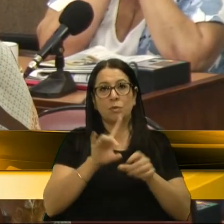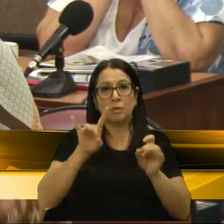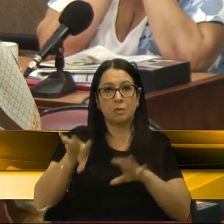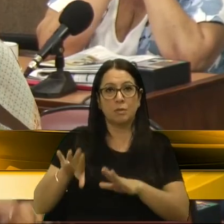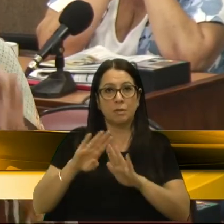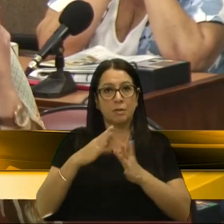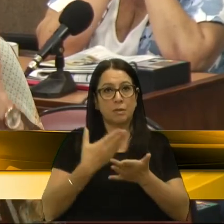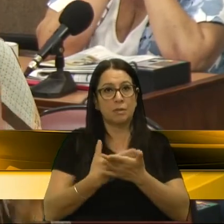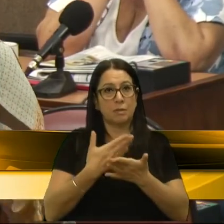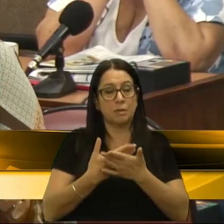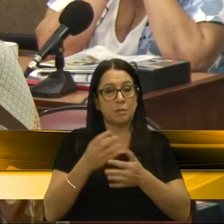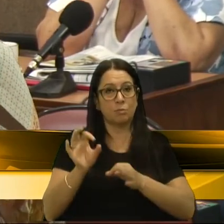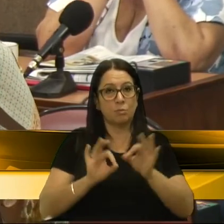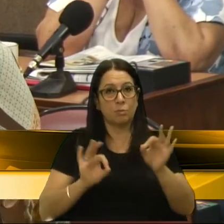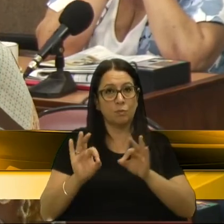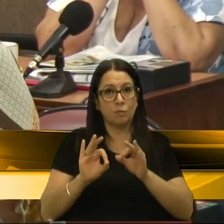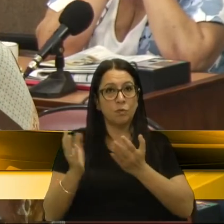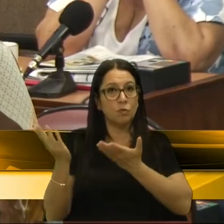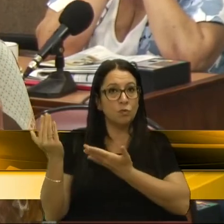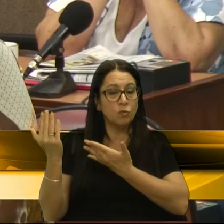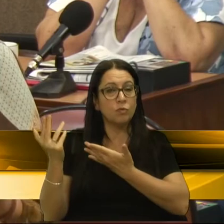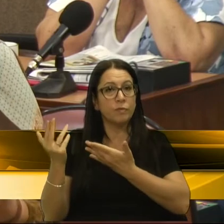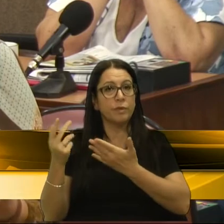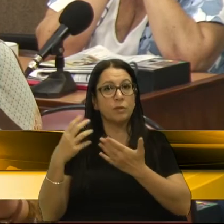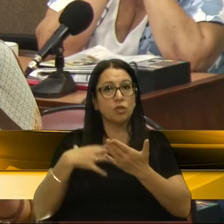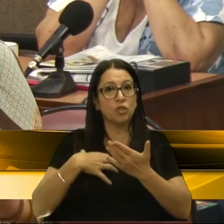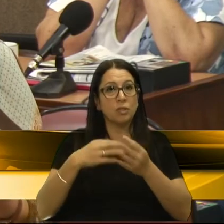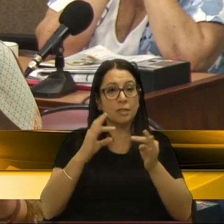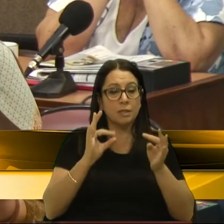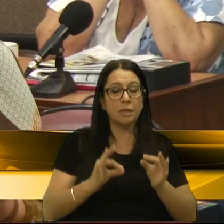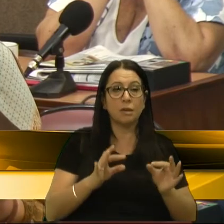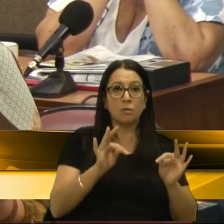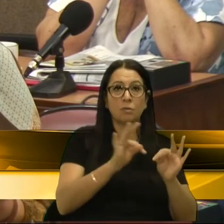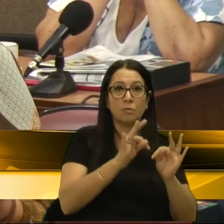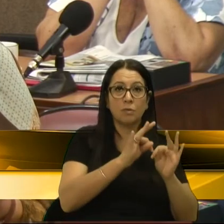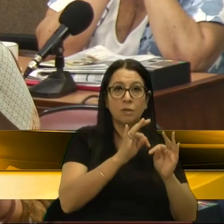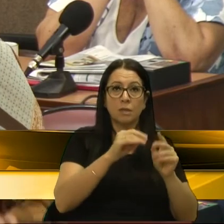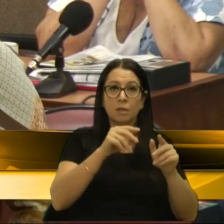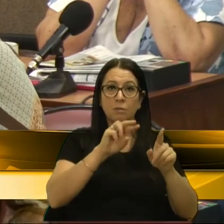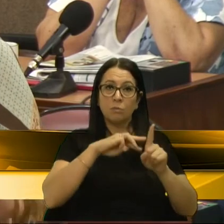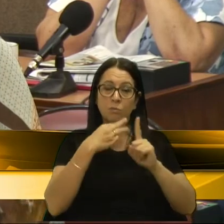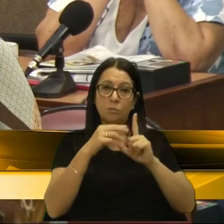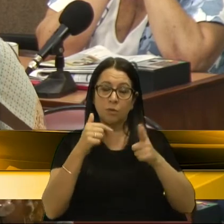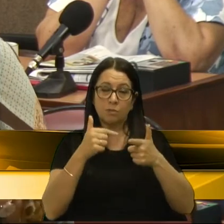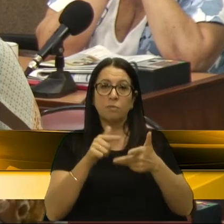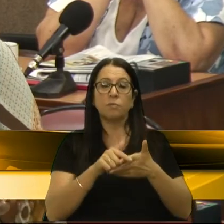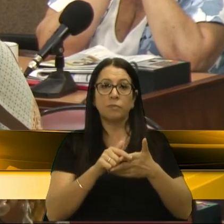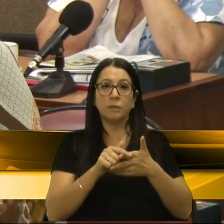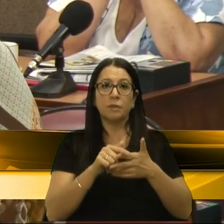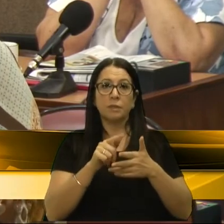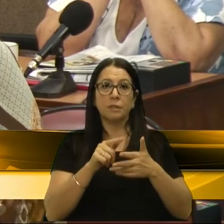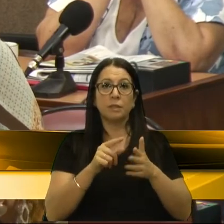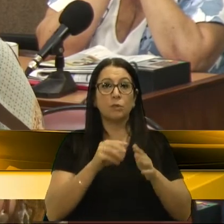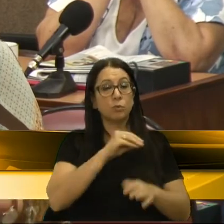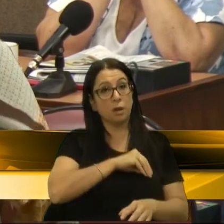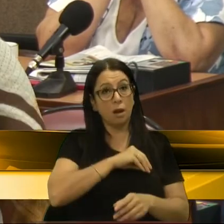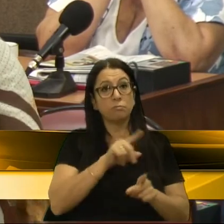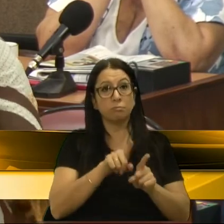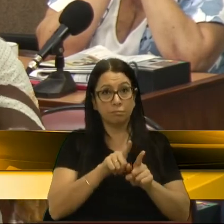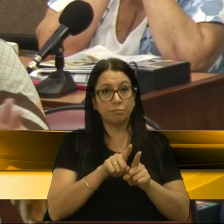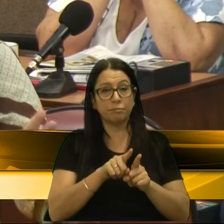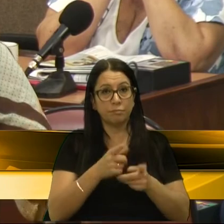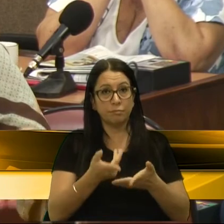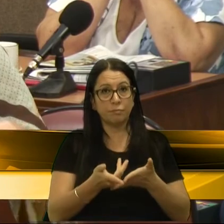escolar, preparando a juventude, né, de uma forma técnica para o mercado de trabalho e com uma renda.